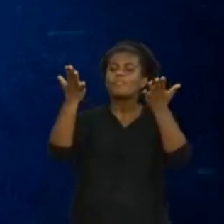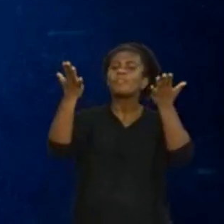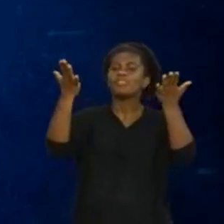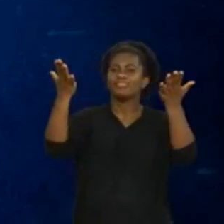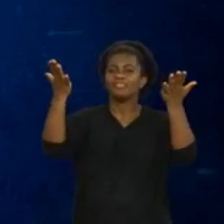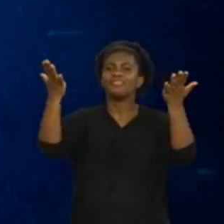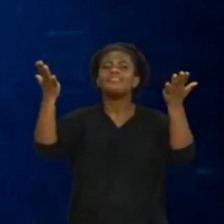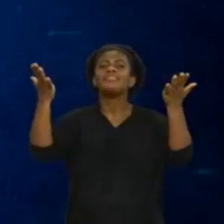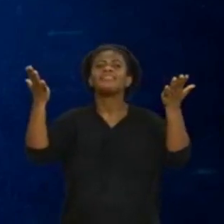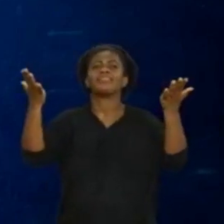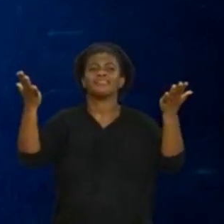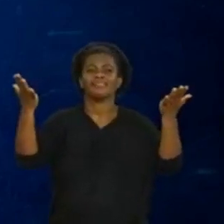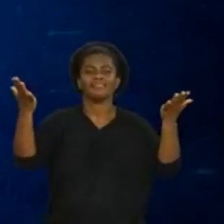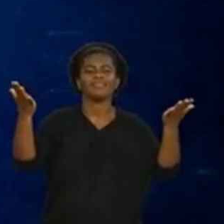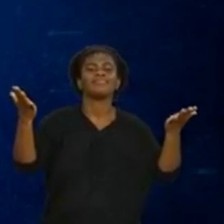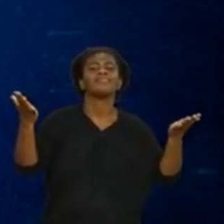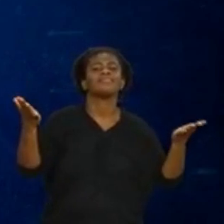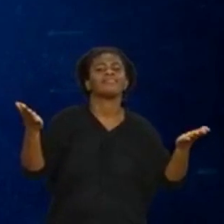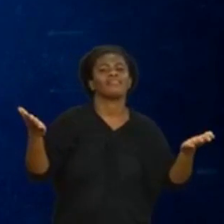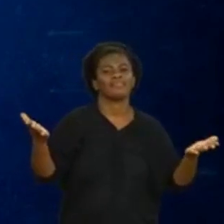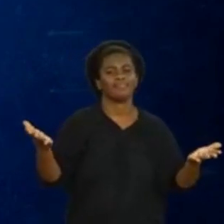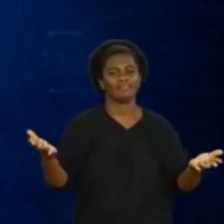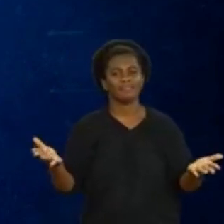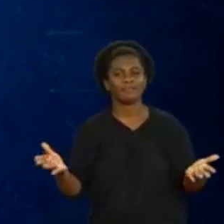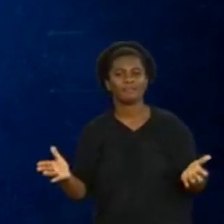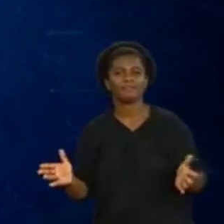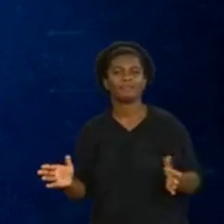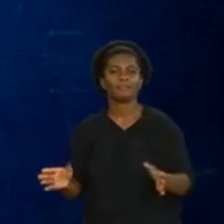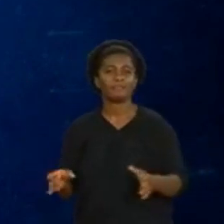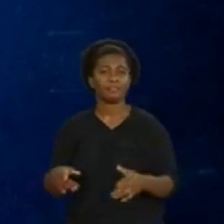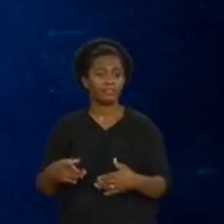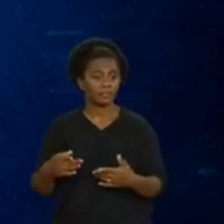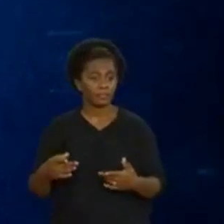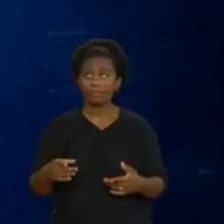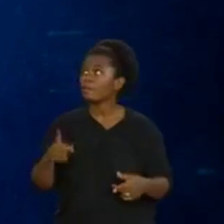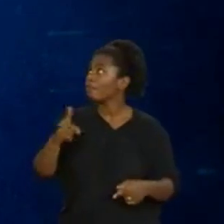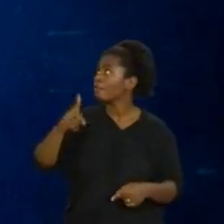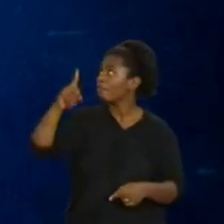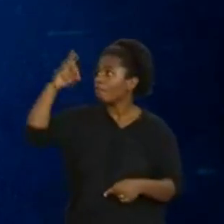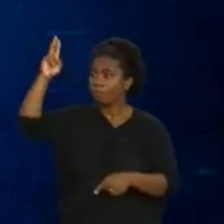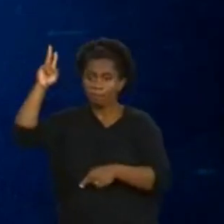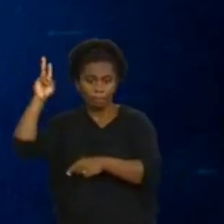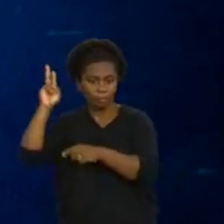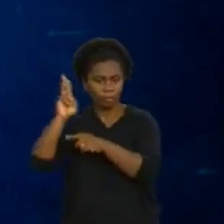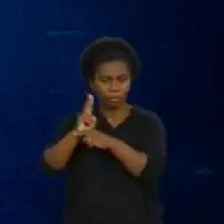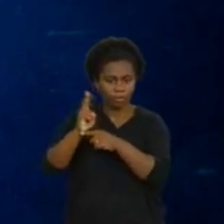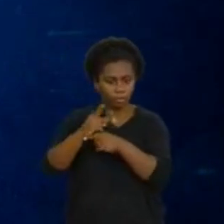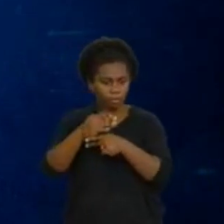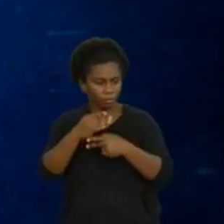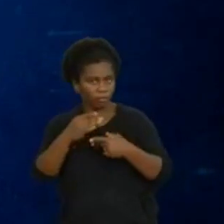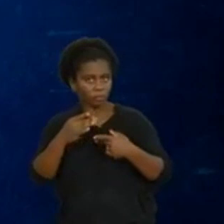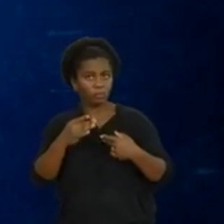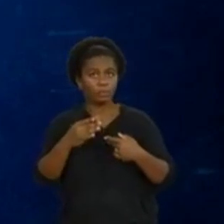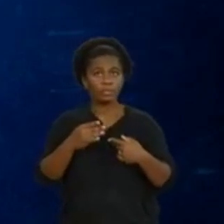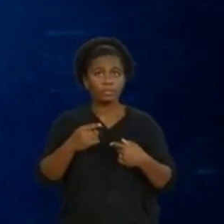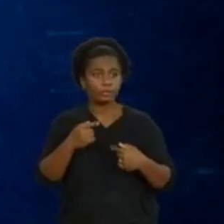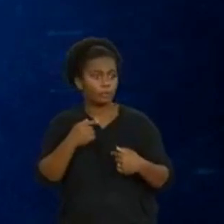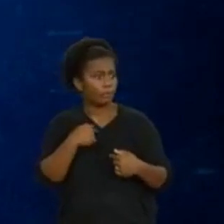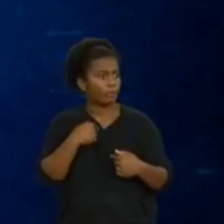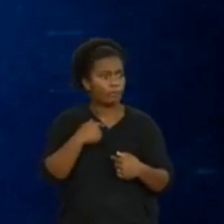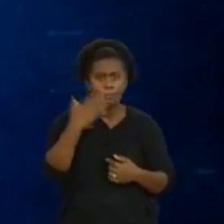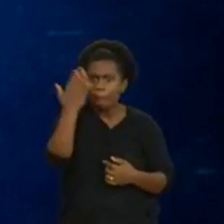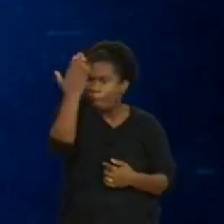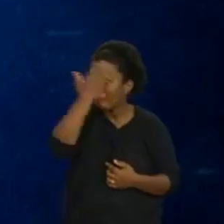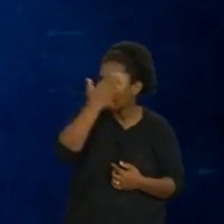seu milagre. Livrou, Livrou-me do que eu